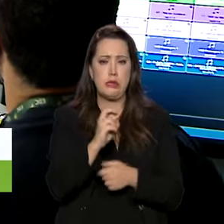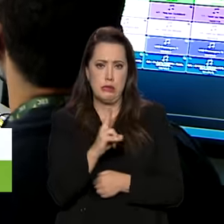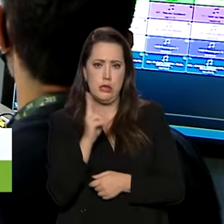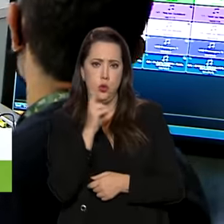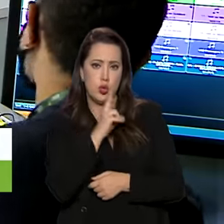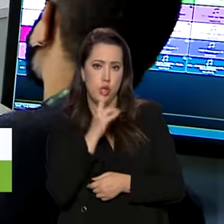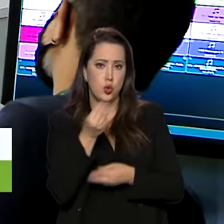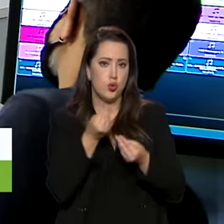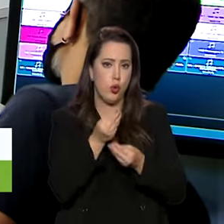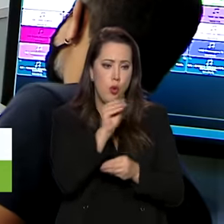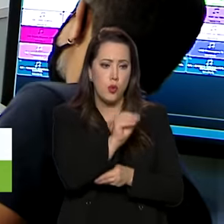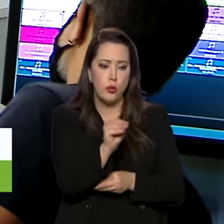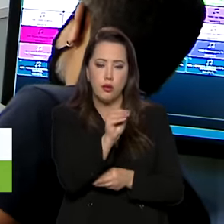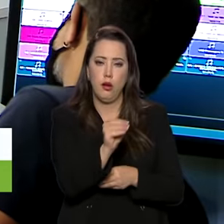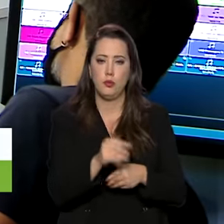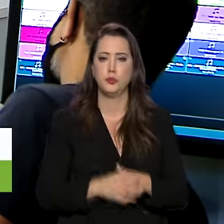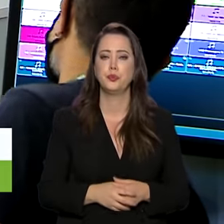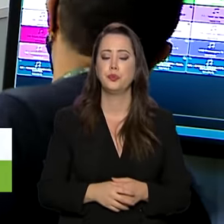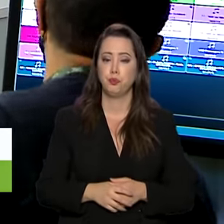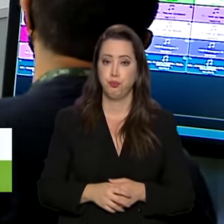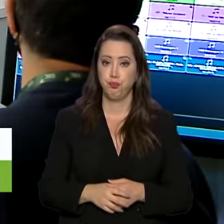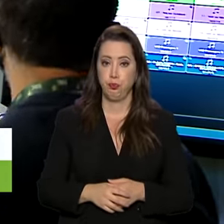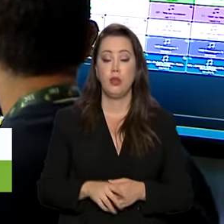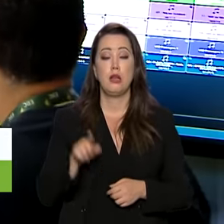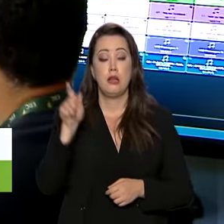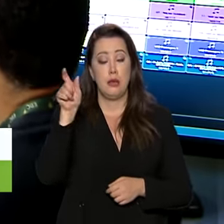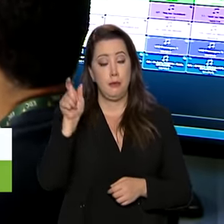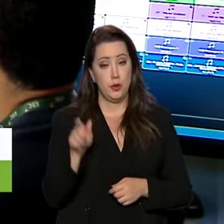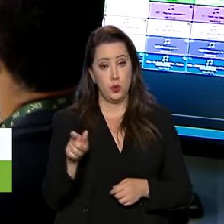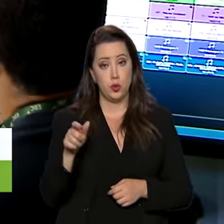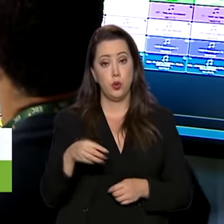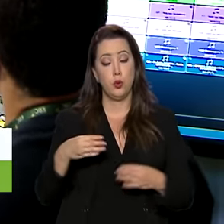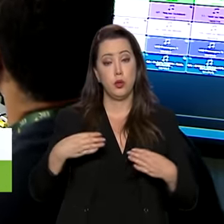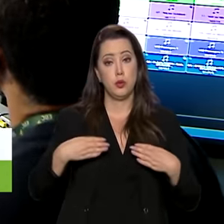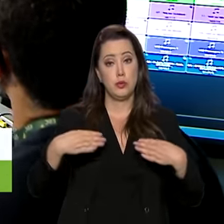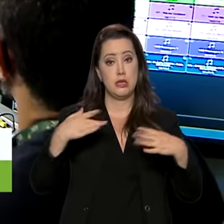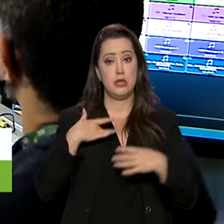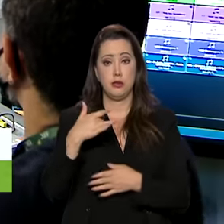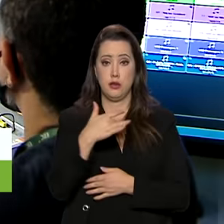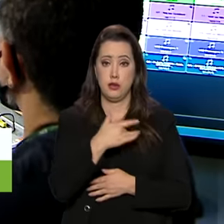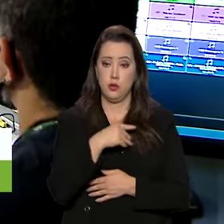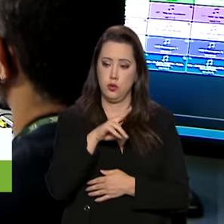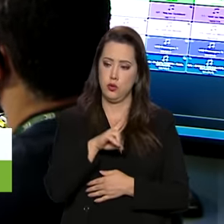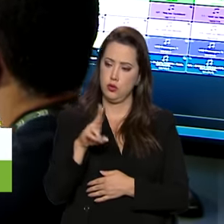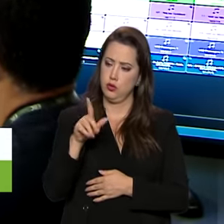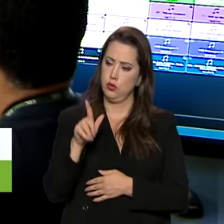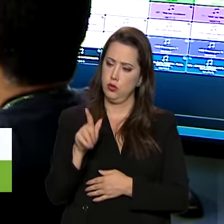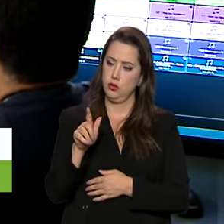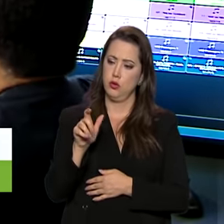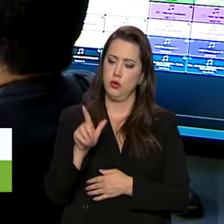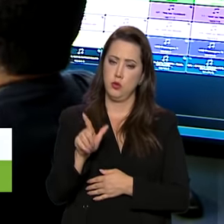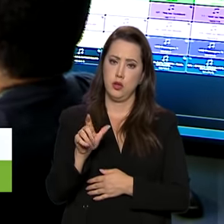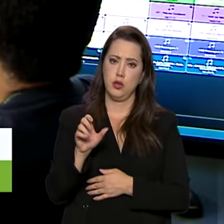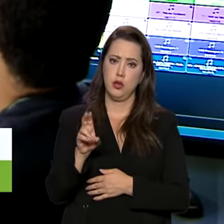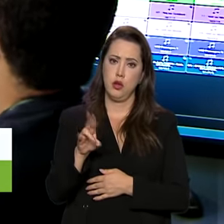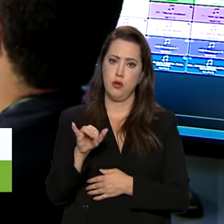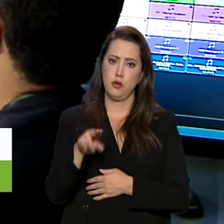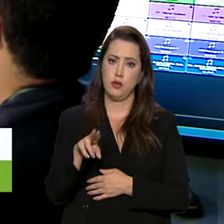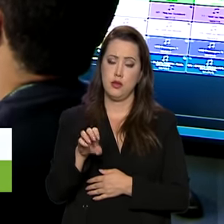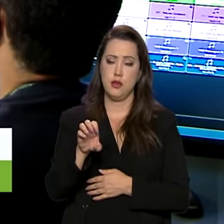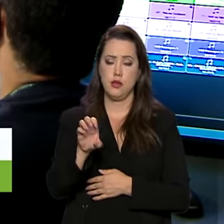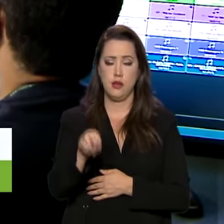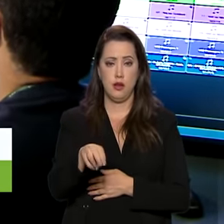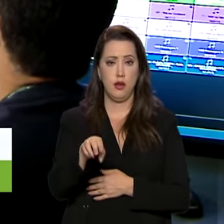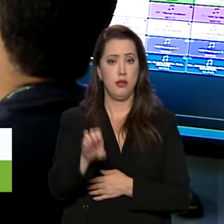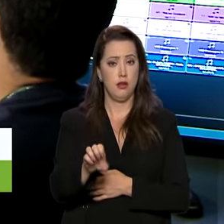urgentes analista técnica de políticas sociais do Ministério da Saúde Glauciene Anália leister explica que